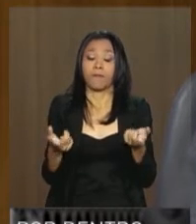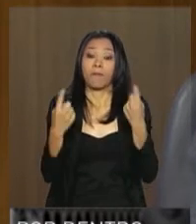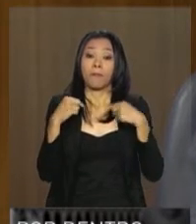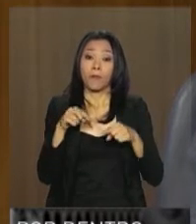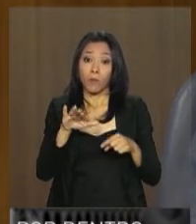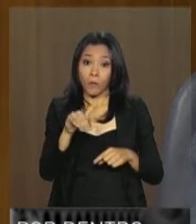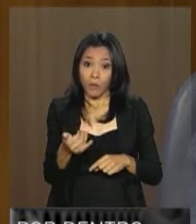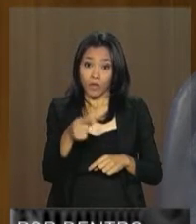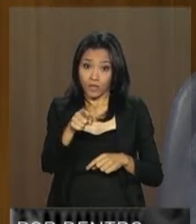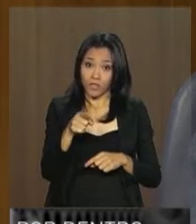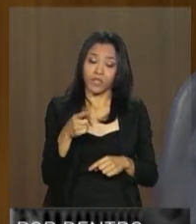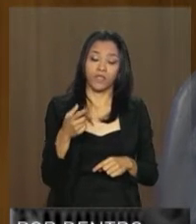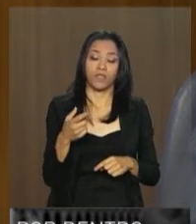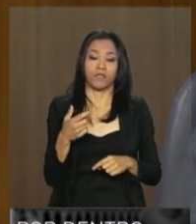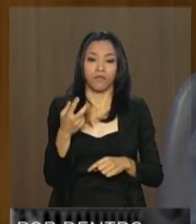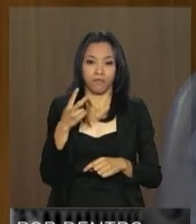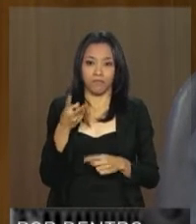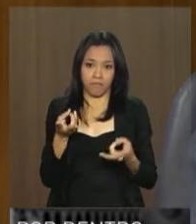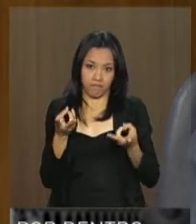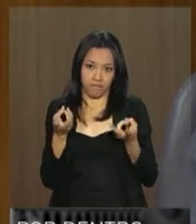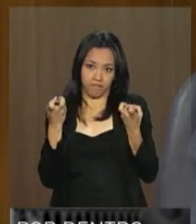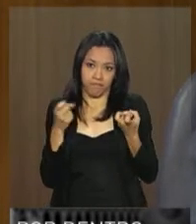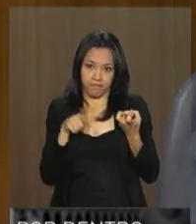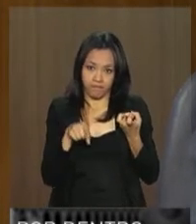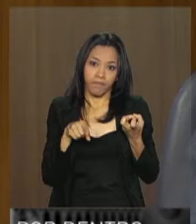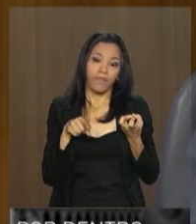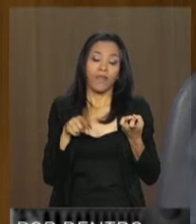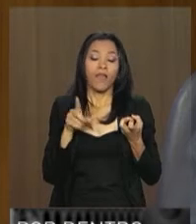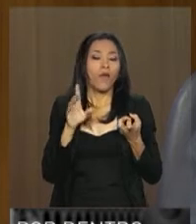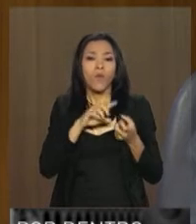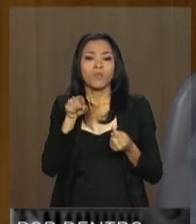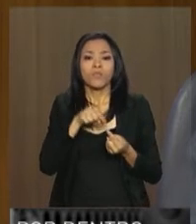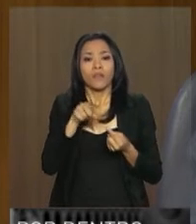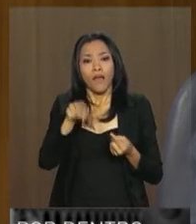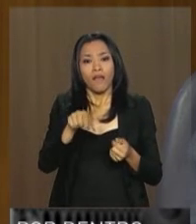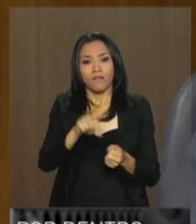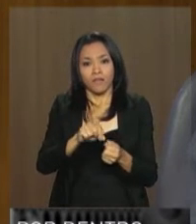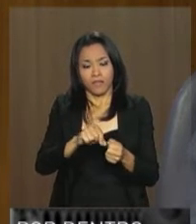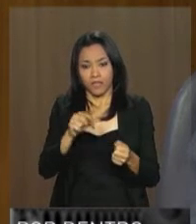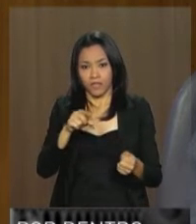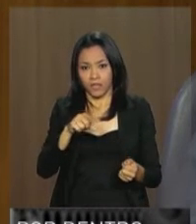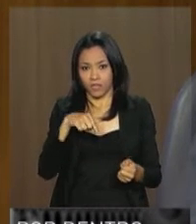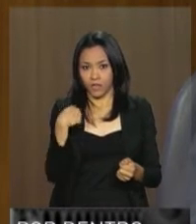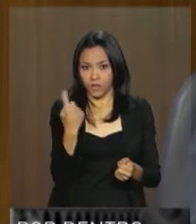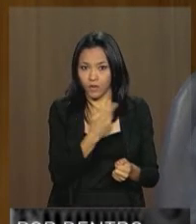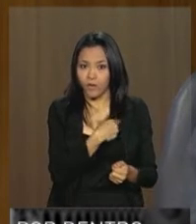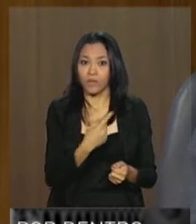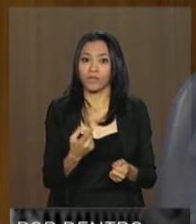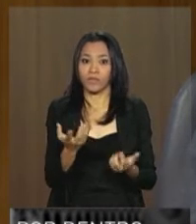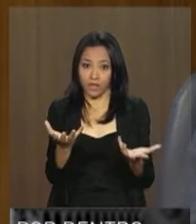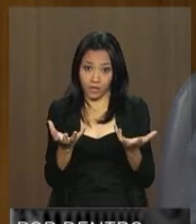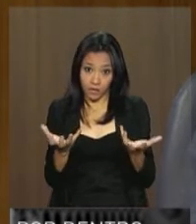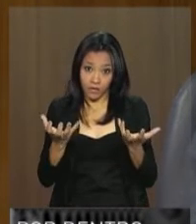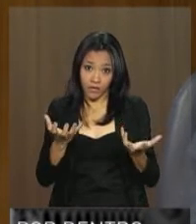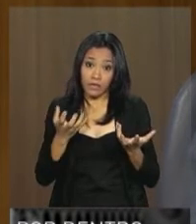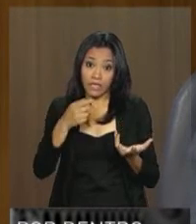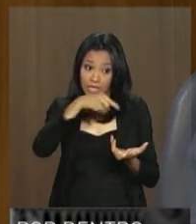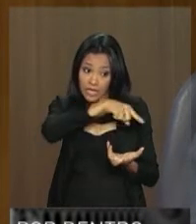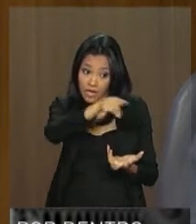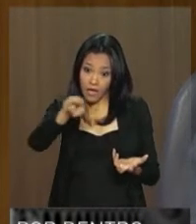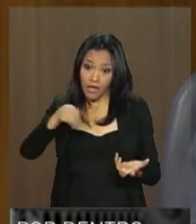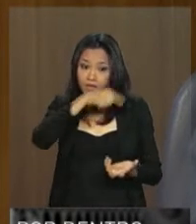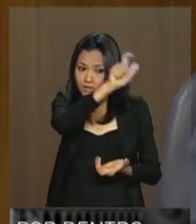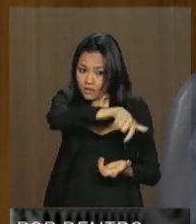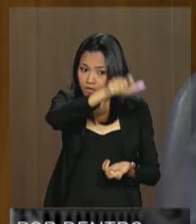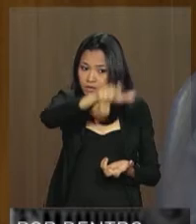de informalidade é justamente fazer com que nós possamos permitir que esses trabalhadores que